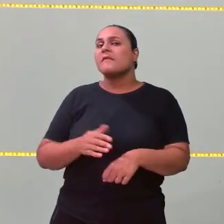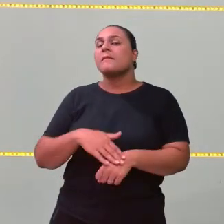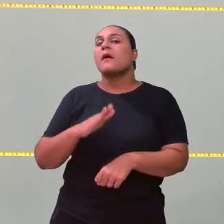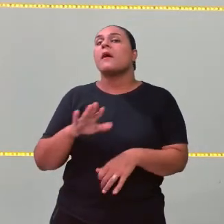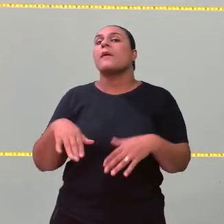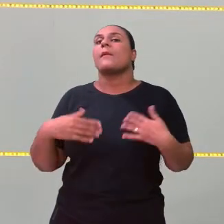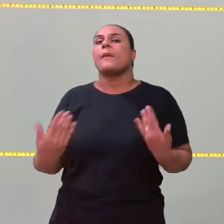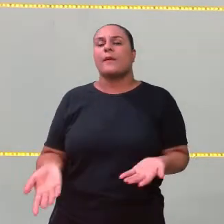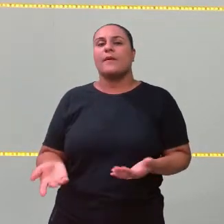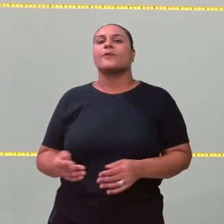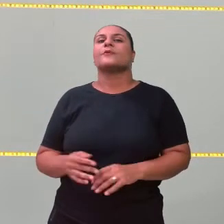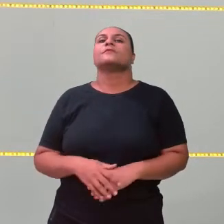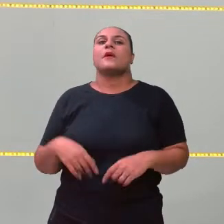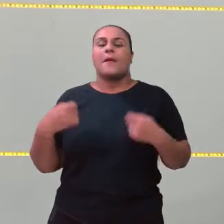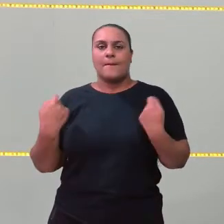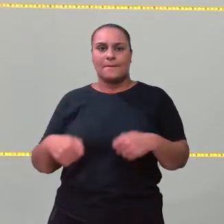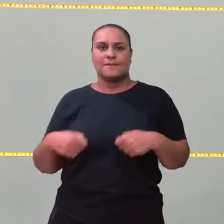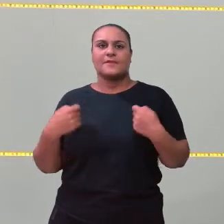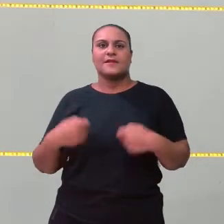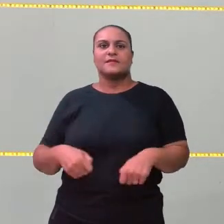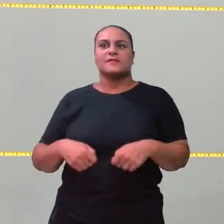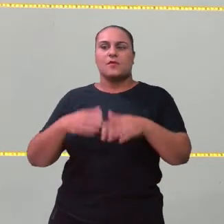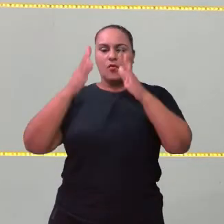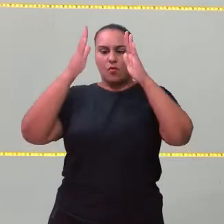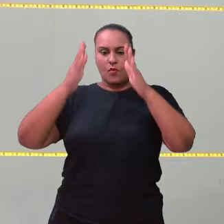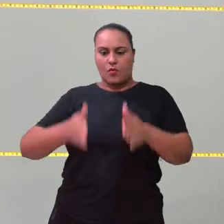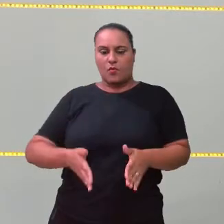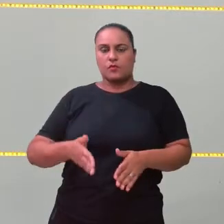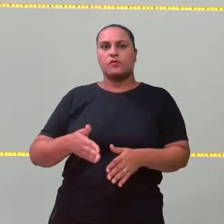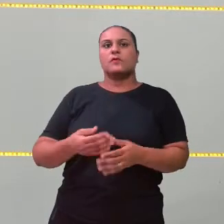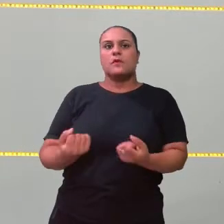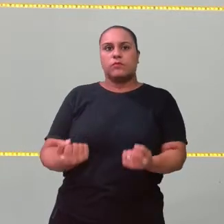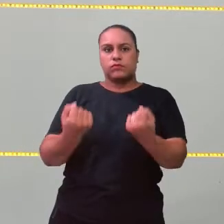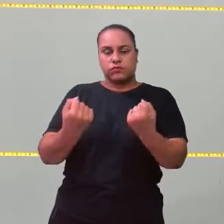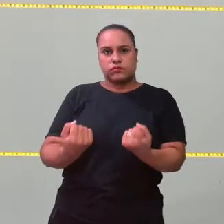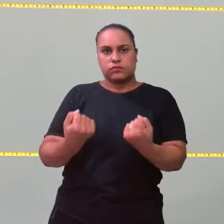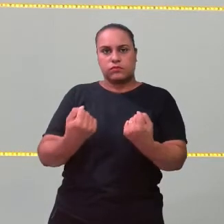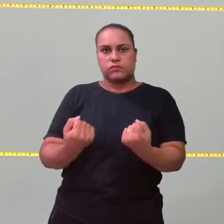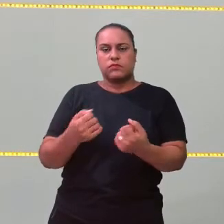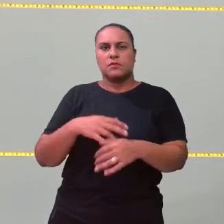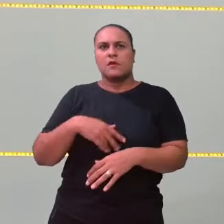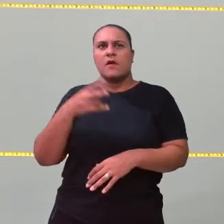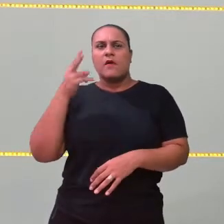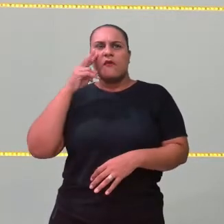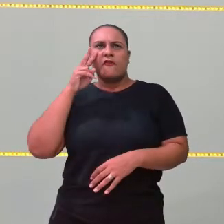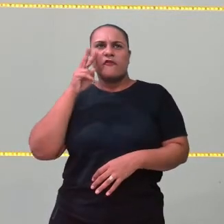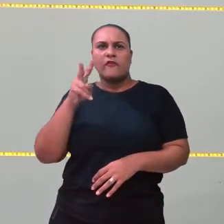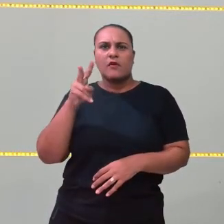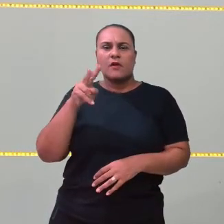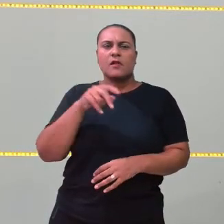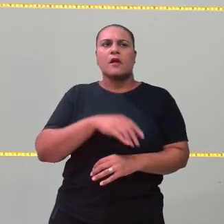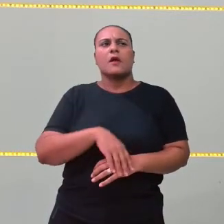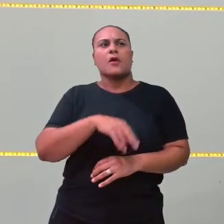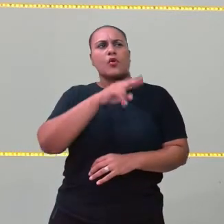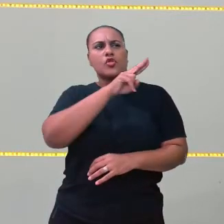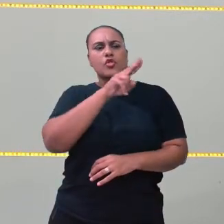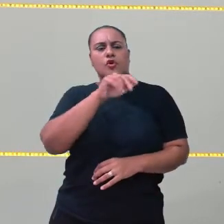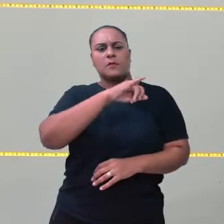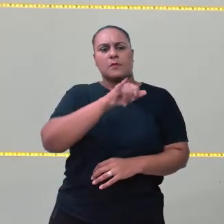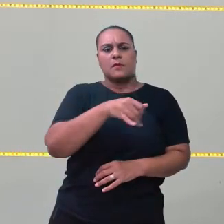para a coluna do peso. Quando eu vou para a coluna do peso, eu vou olhar aqui o nome